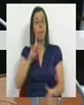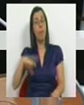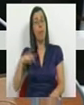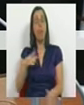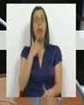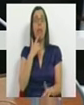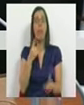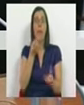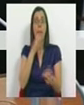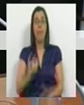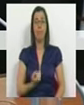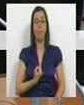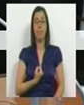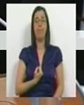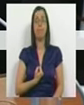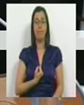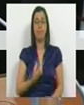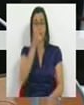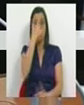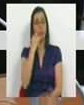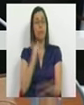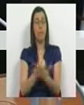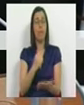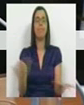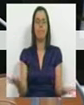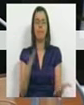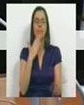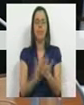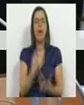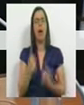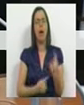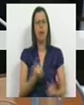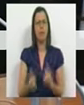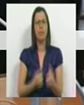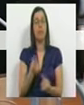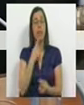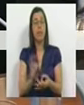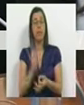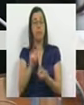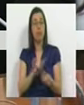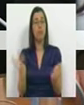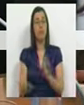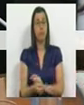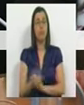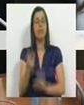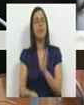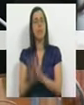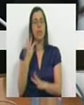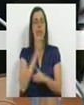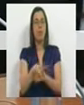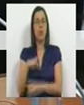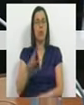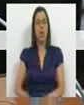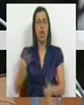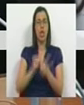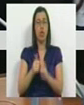património significa a perda da identidade histórica. Foram dadas alguns sinais de mudança com a criação do Museu